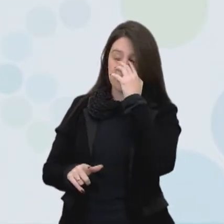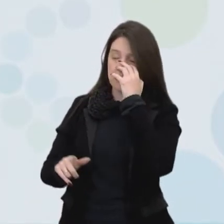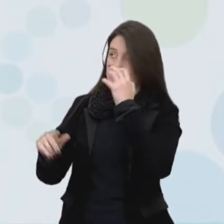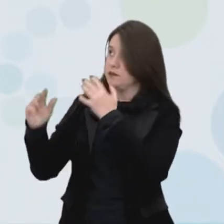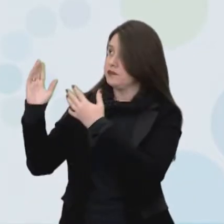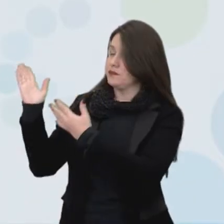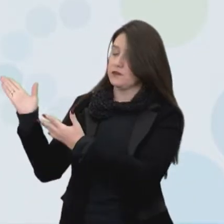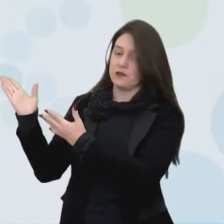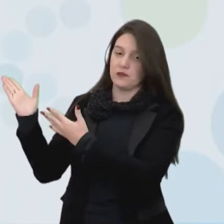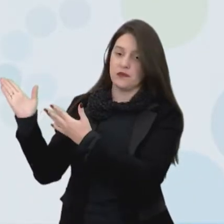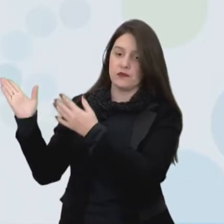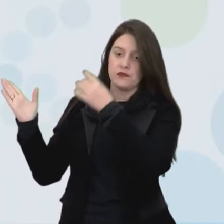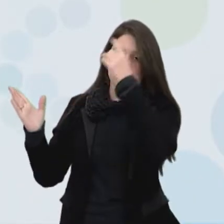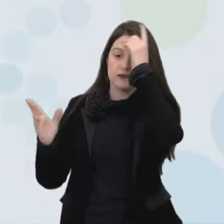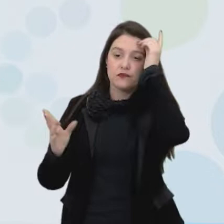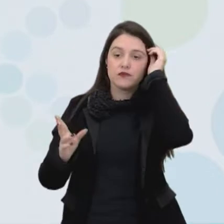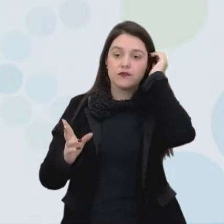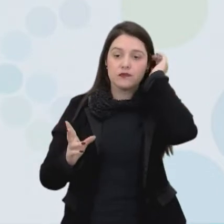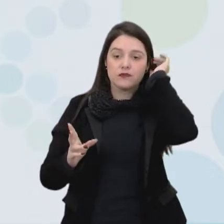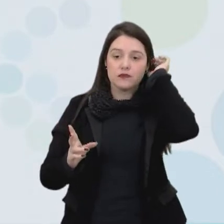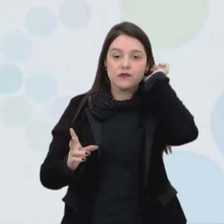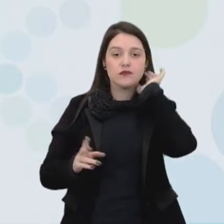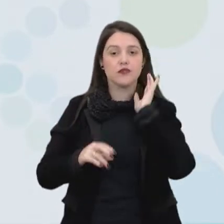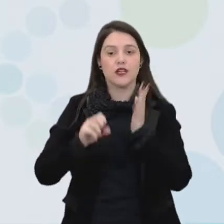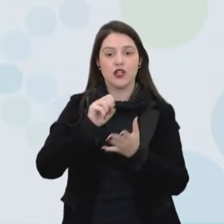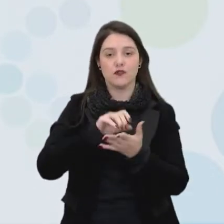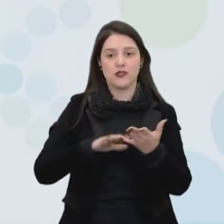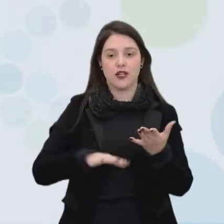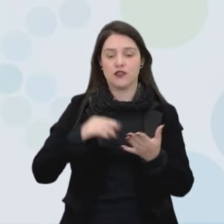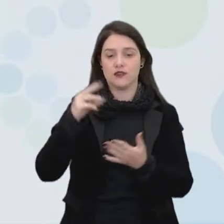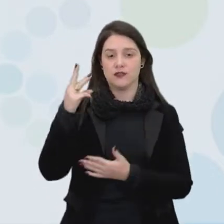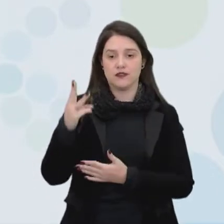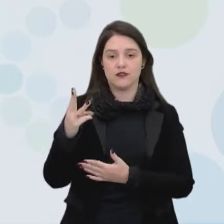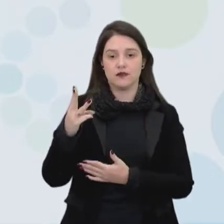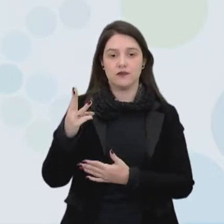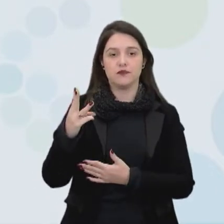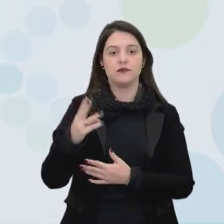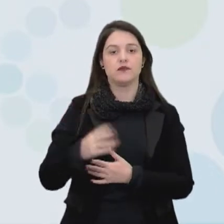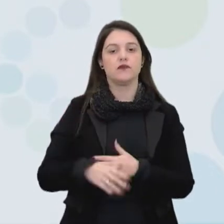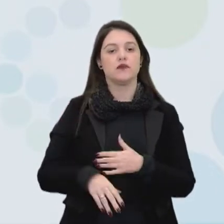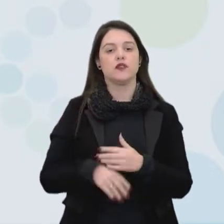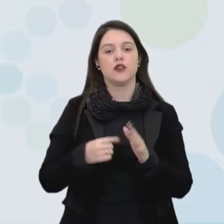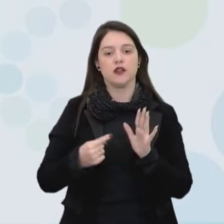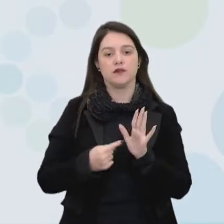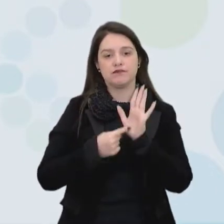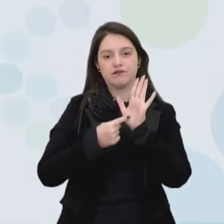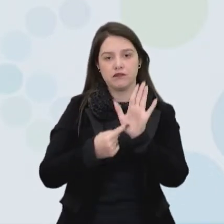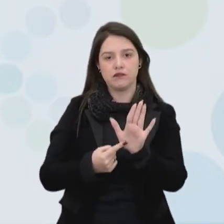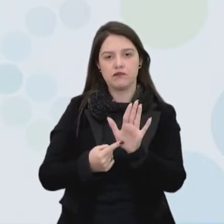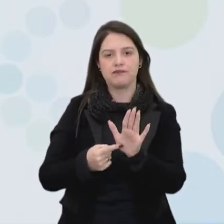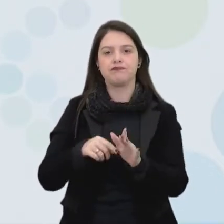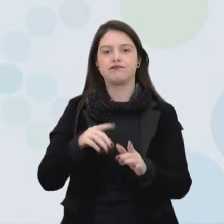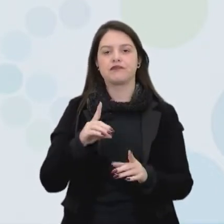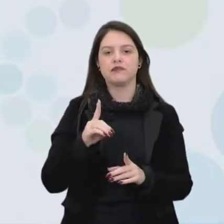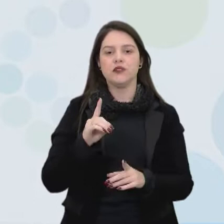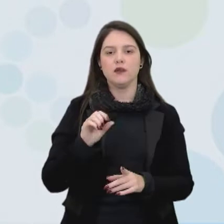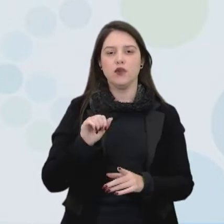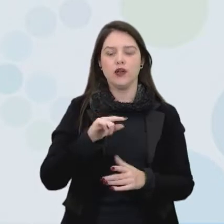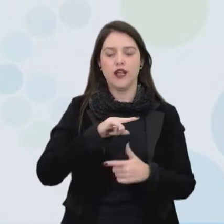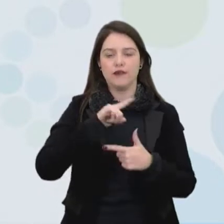hoje. Nós vamos dar continuidade à atividade 3, falando aí sobre indicadores demográficos, né, sendo